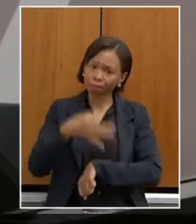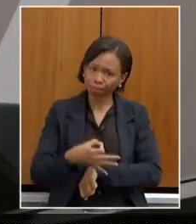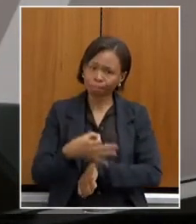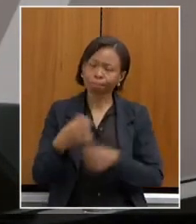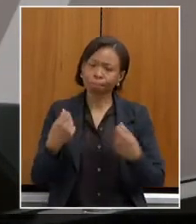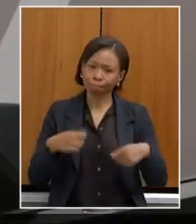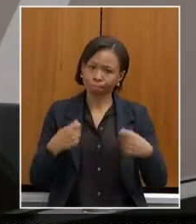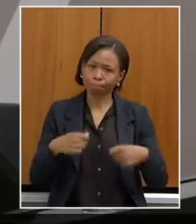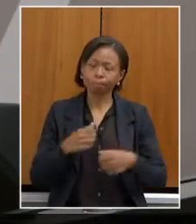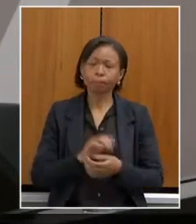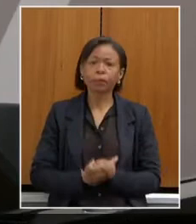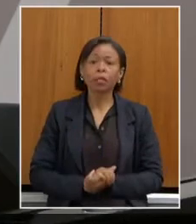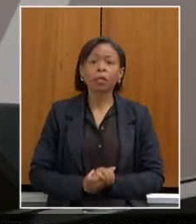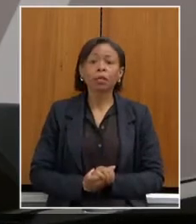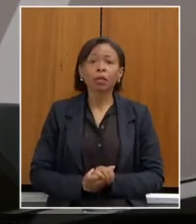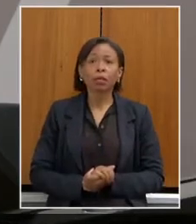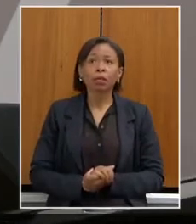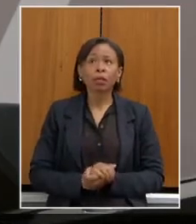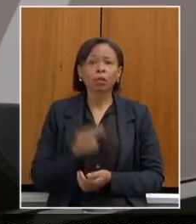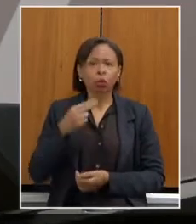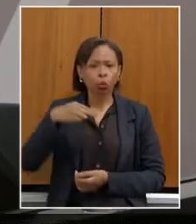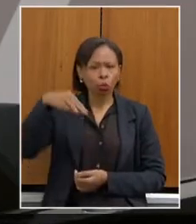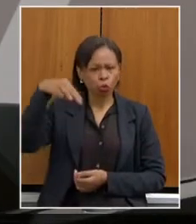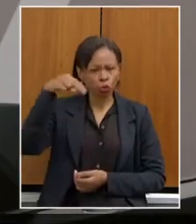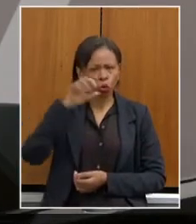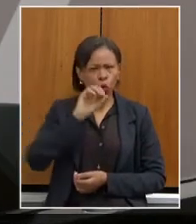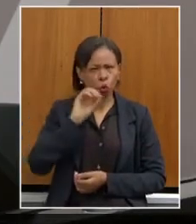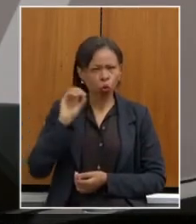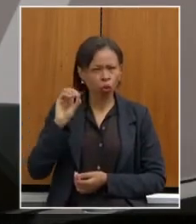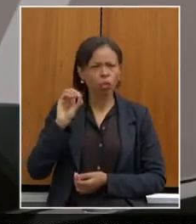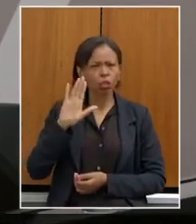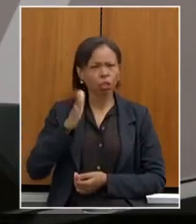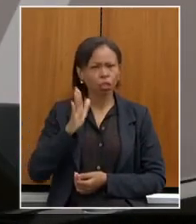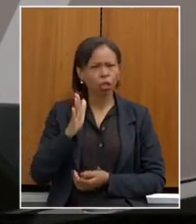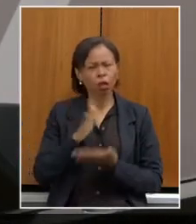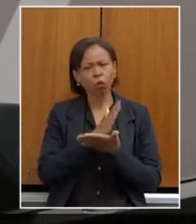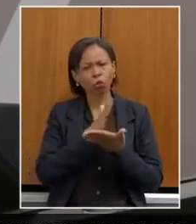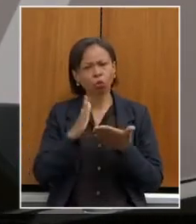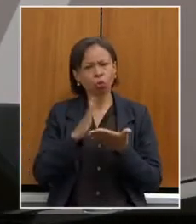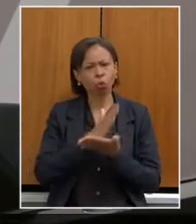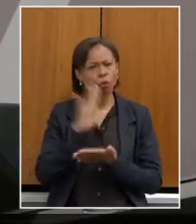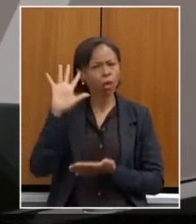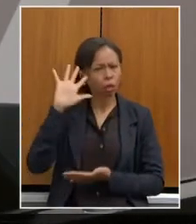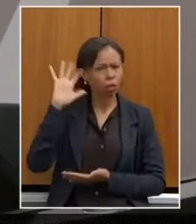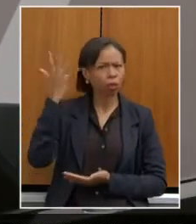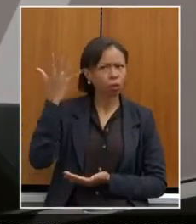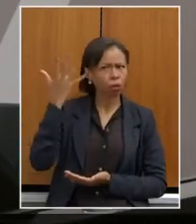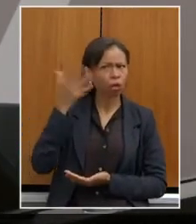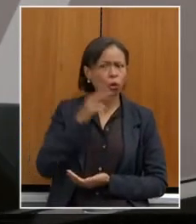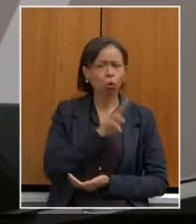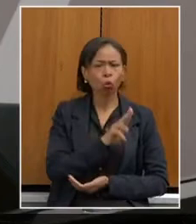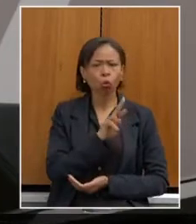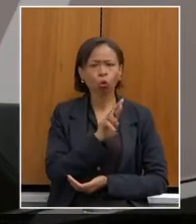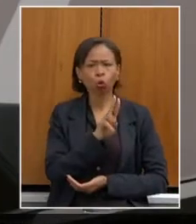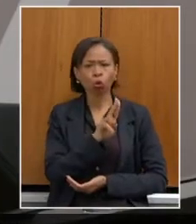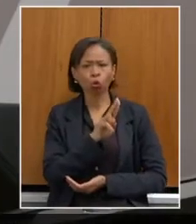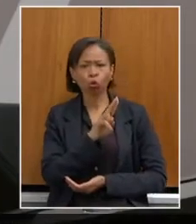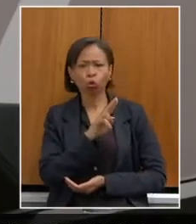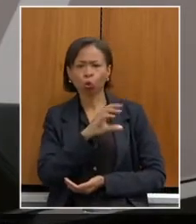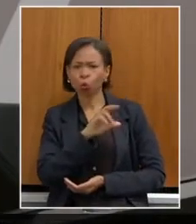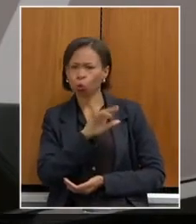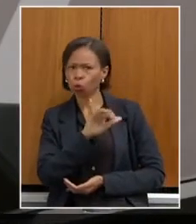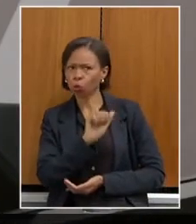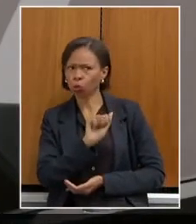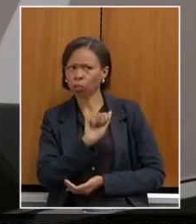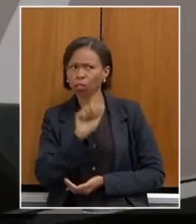lá no Noroeste nós temos algumas saídas por exemplo Urucuia tem 5 leites com ventiladores e